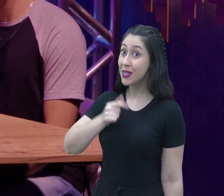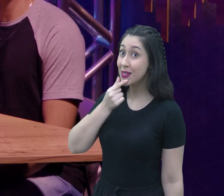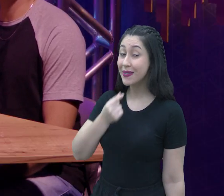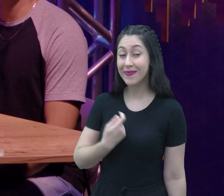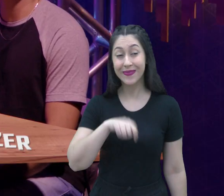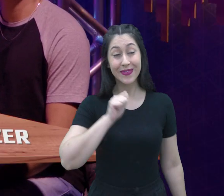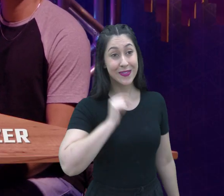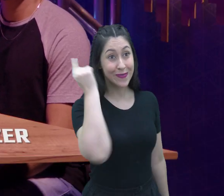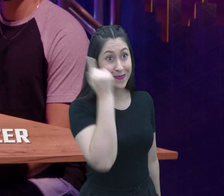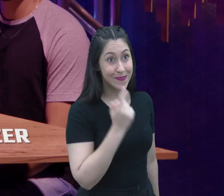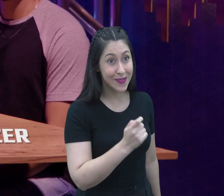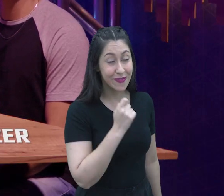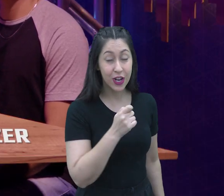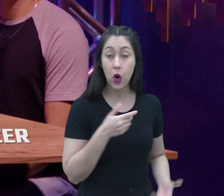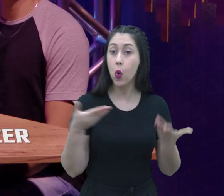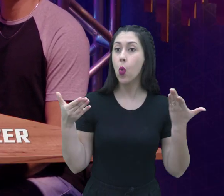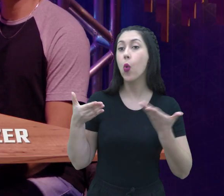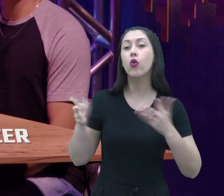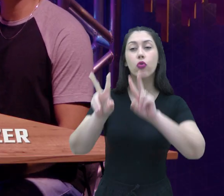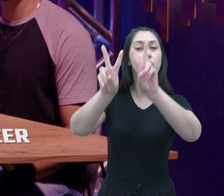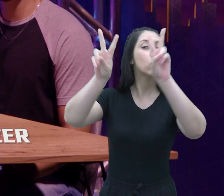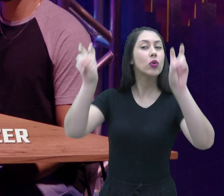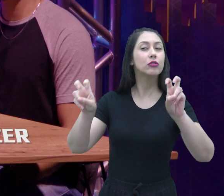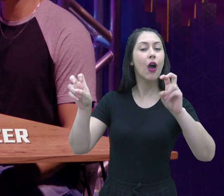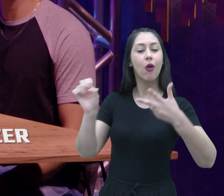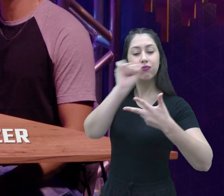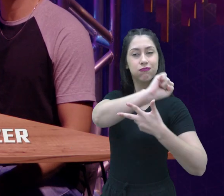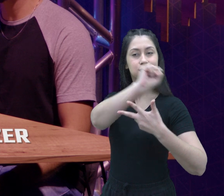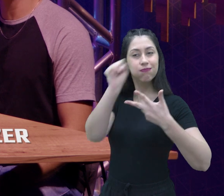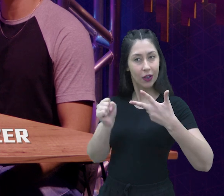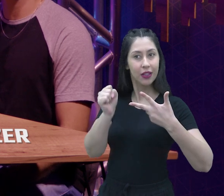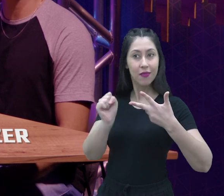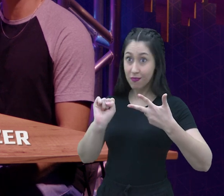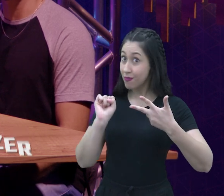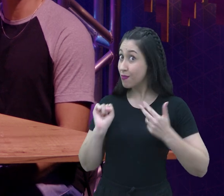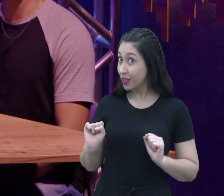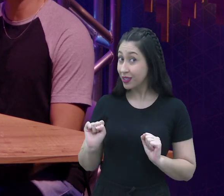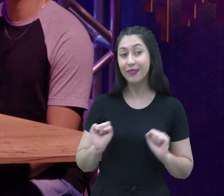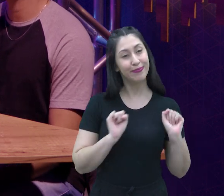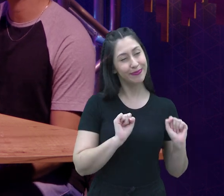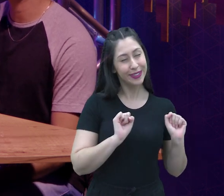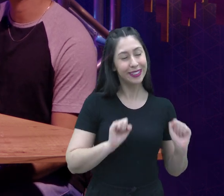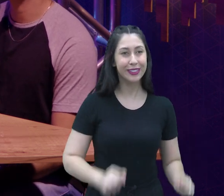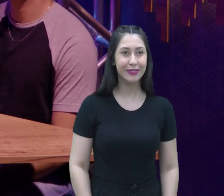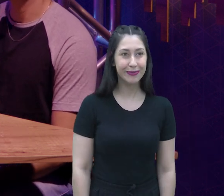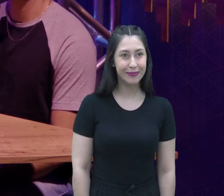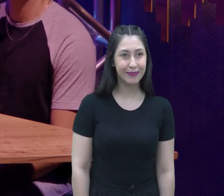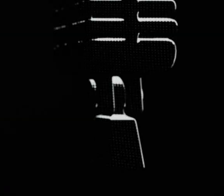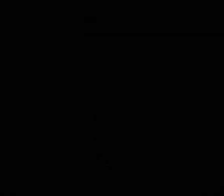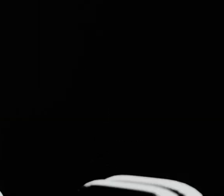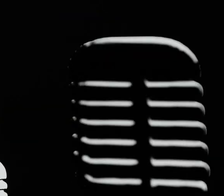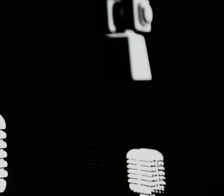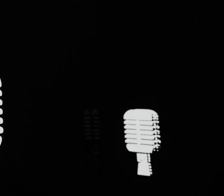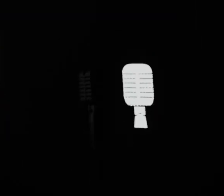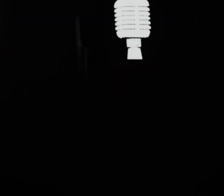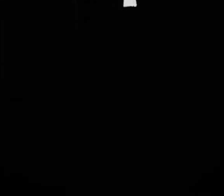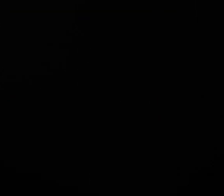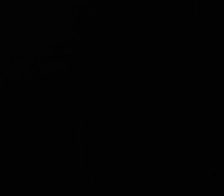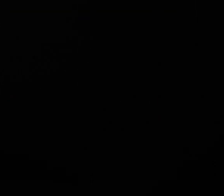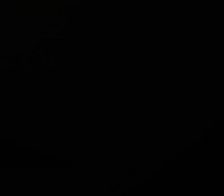Samu Strasser. Eu sou a Mivic. E no programa de hoje a gente vai falar sobre os 3 poderes, pode ser? Pode ser.